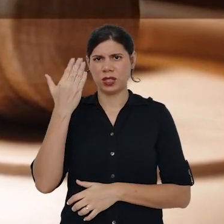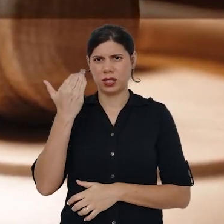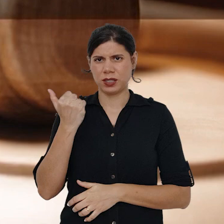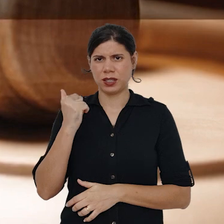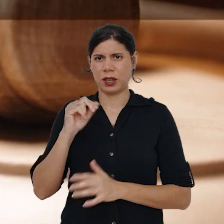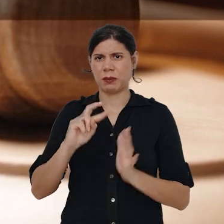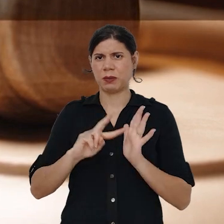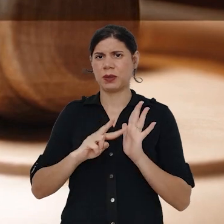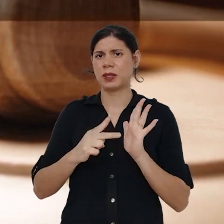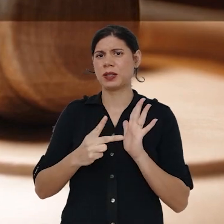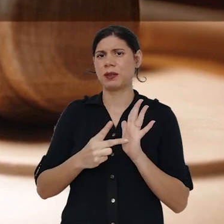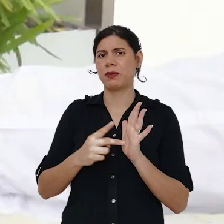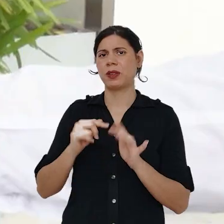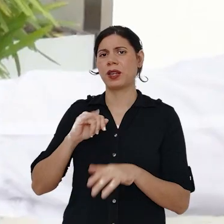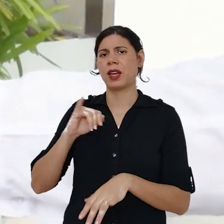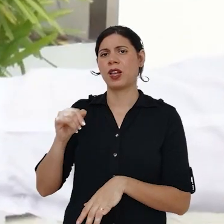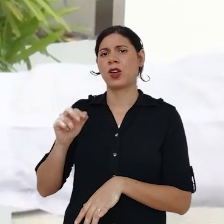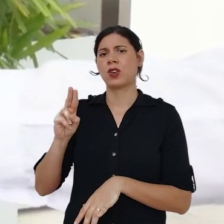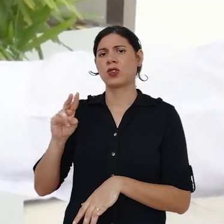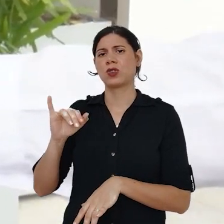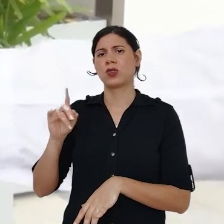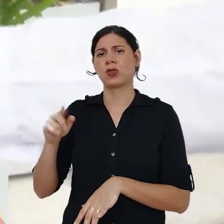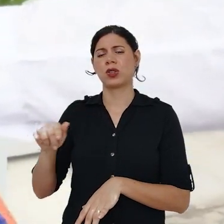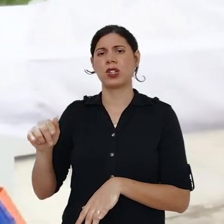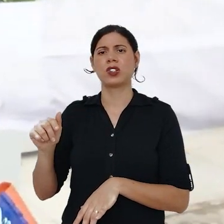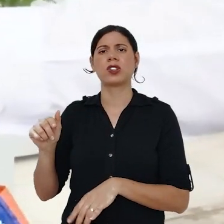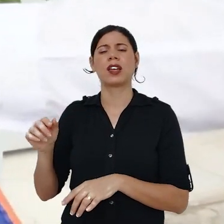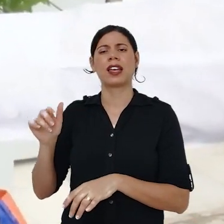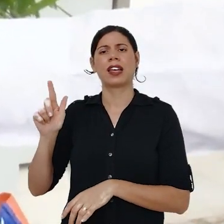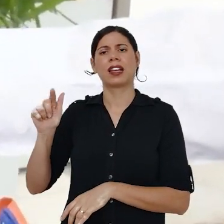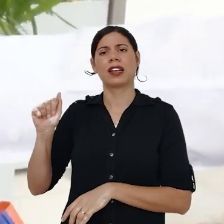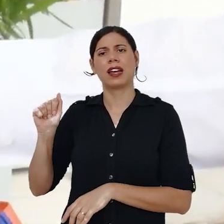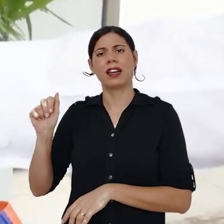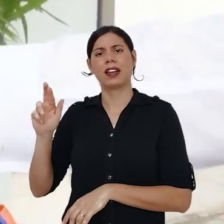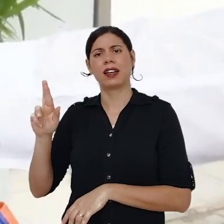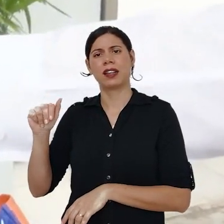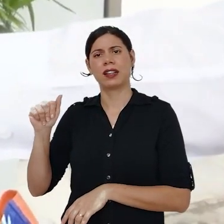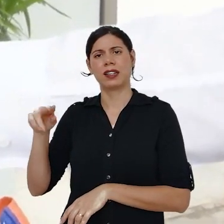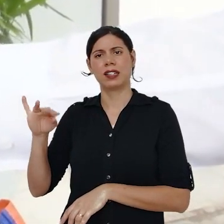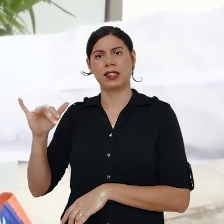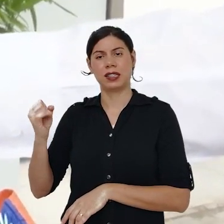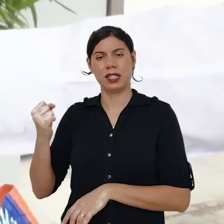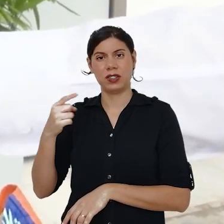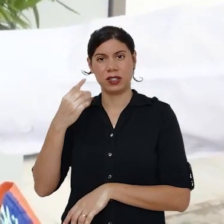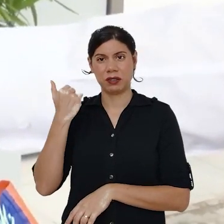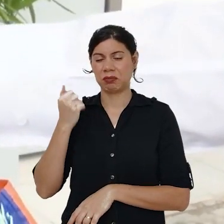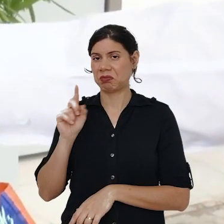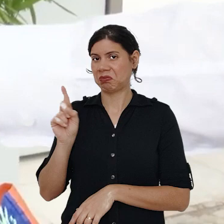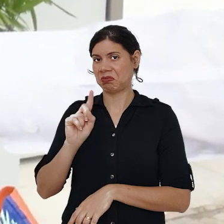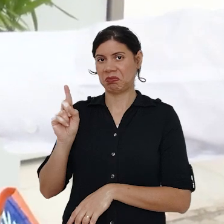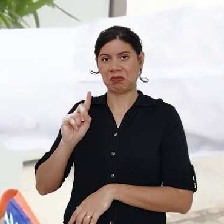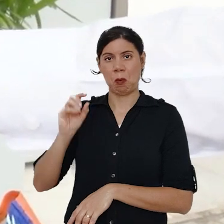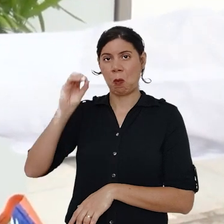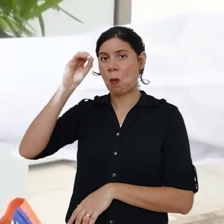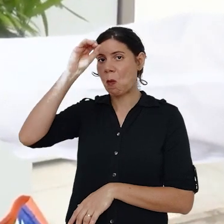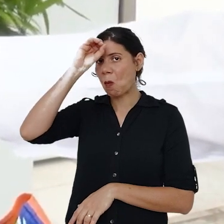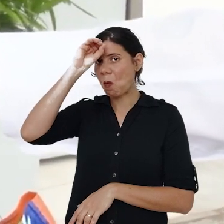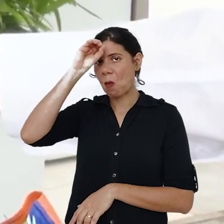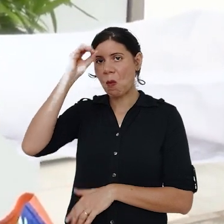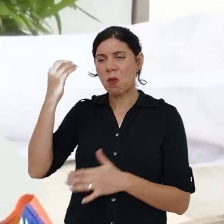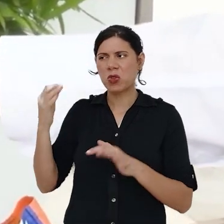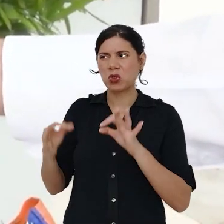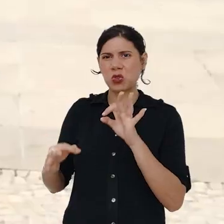das garantias? Não faz nem ideia. Nem ideia, o que é? De garantia? Juiz de